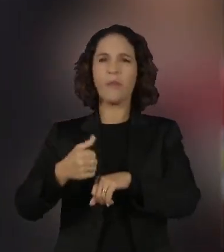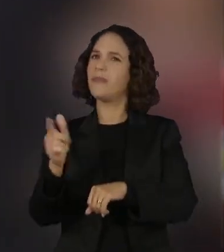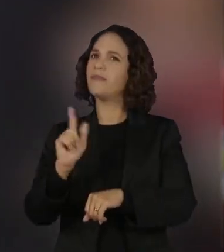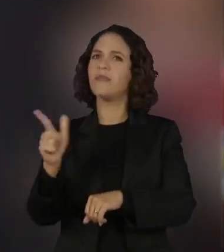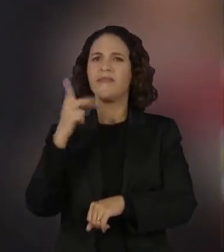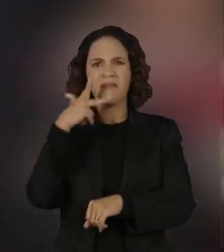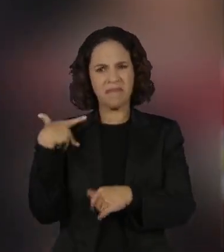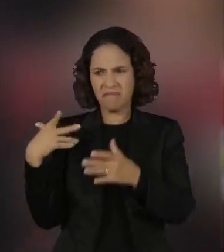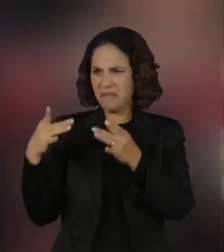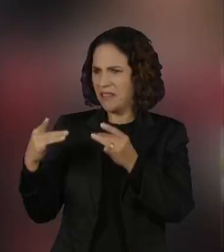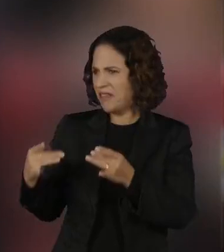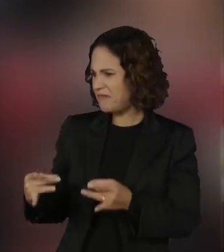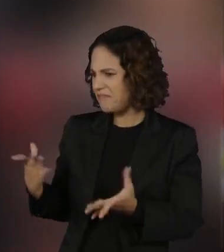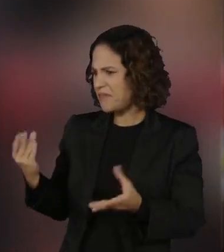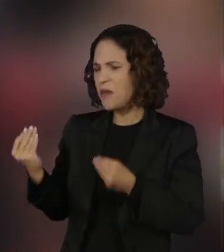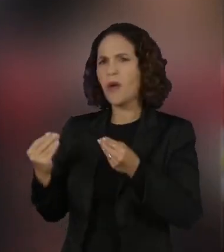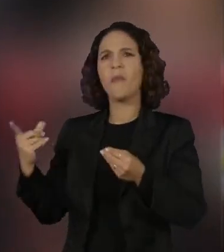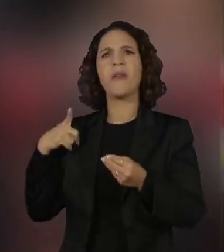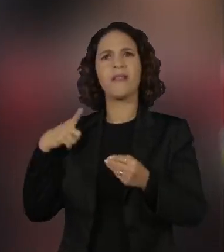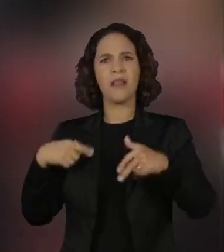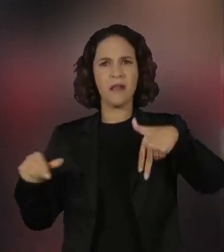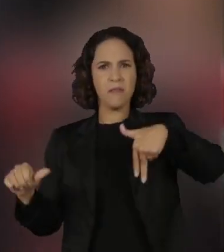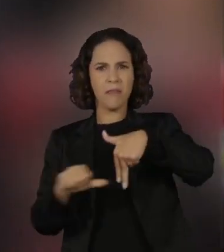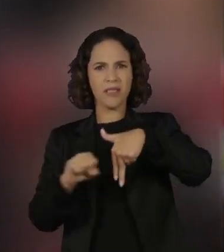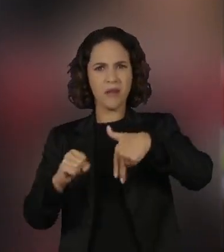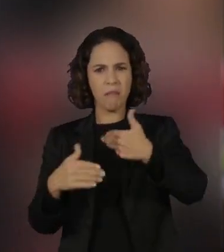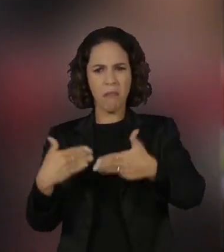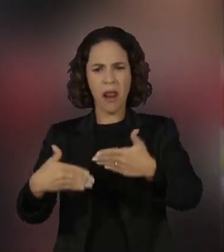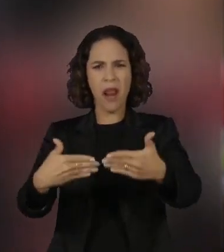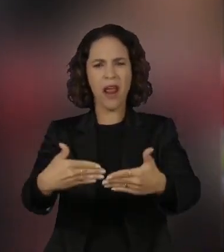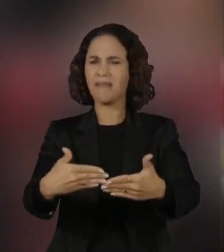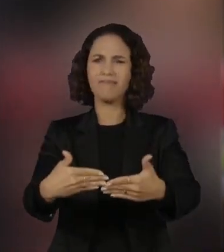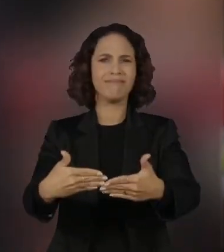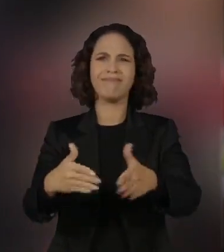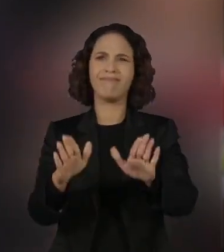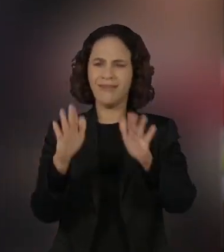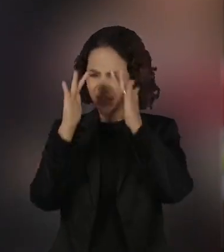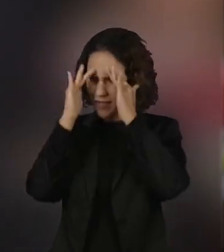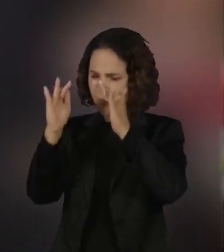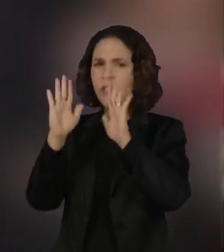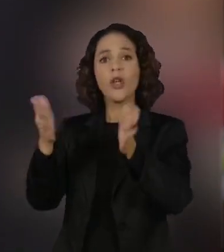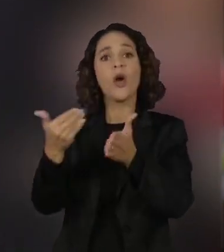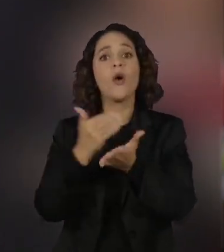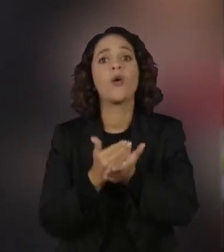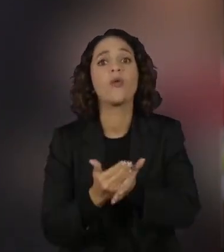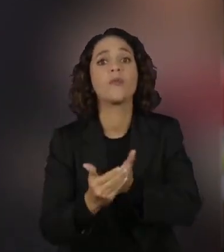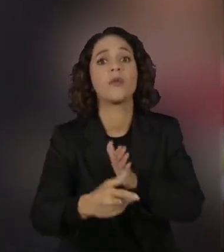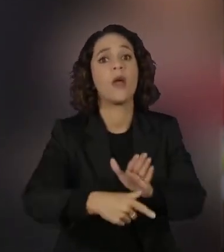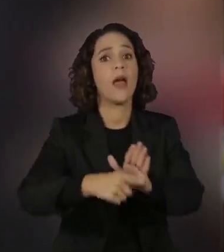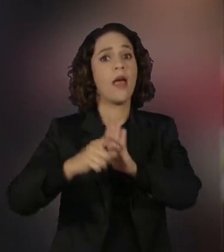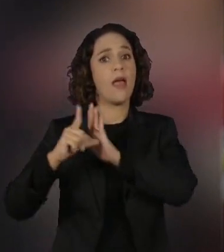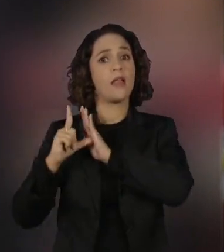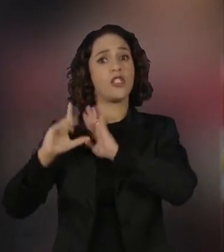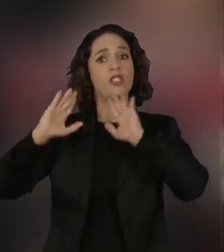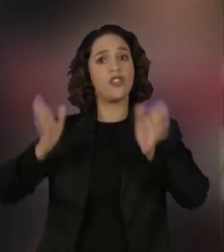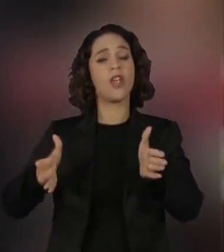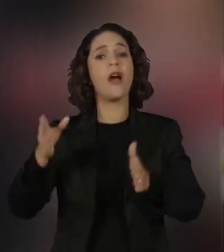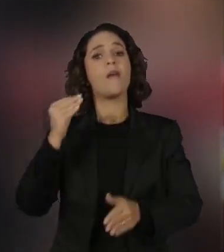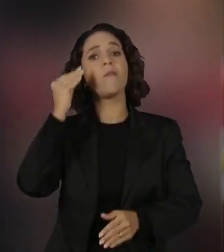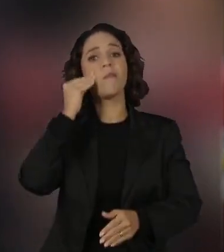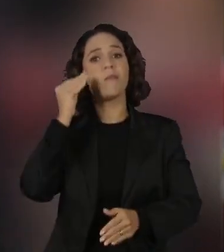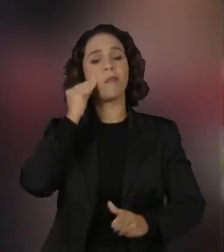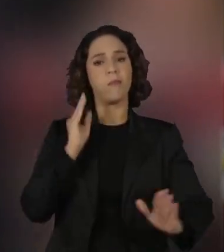não é desdobramento de uma reunião com embaixadores com todo respeito já tinha se iniciado a instrução probatória